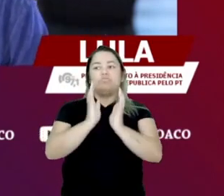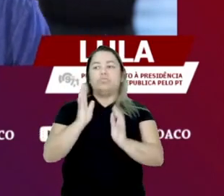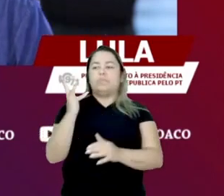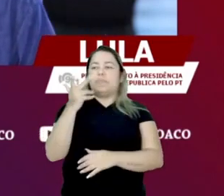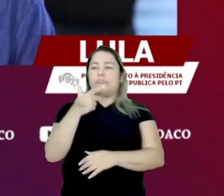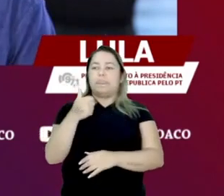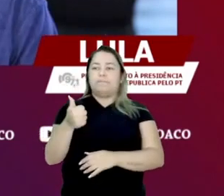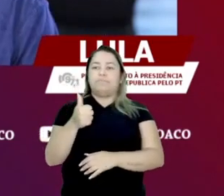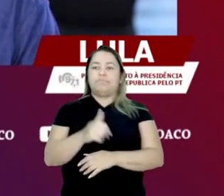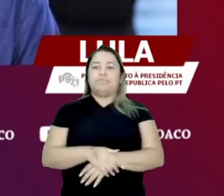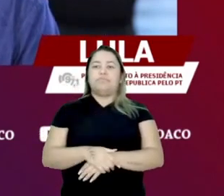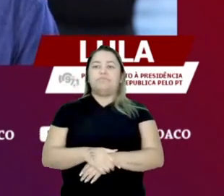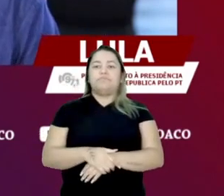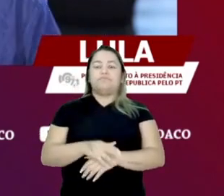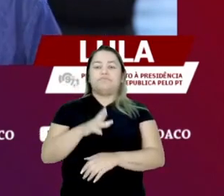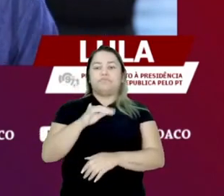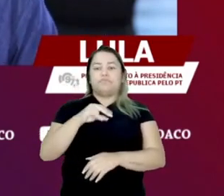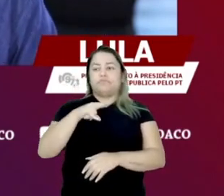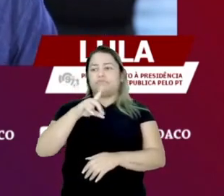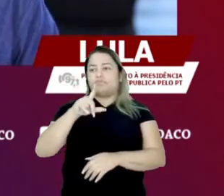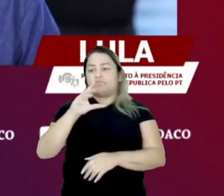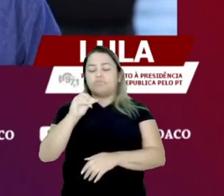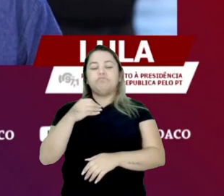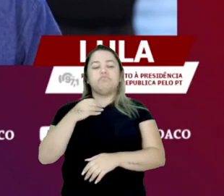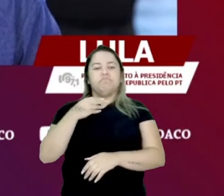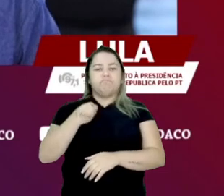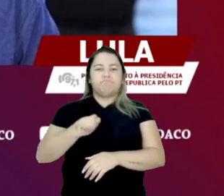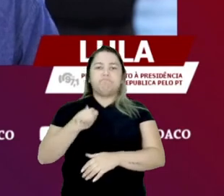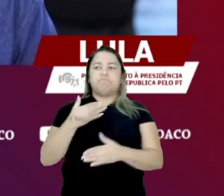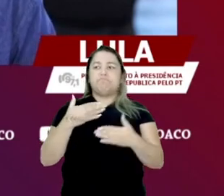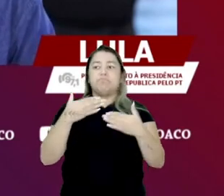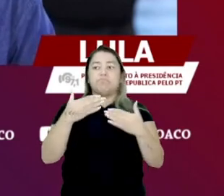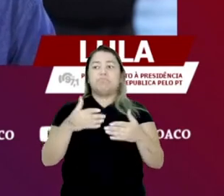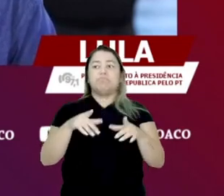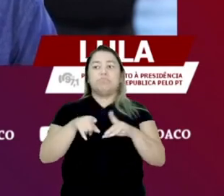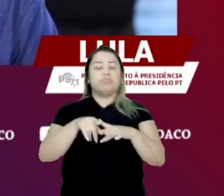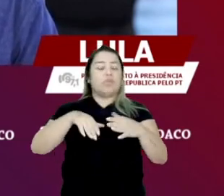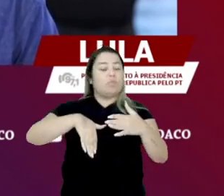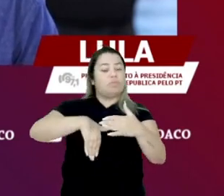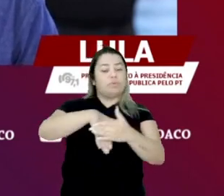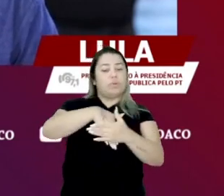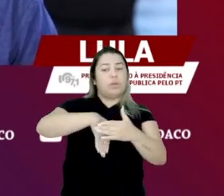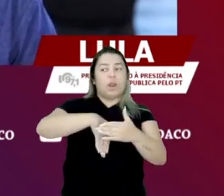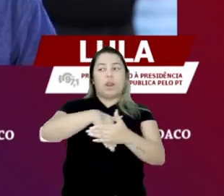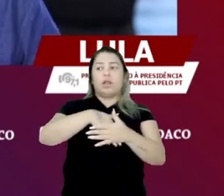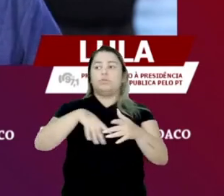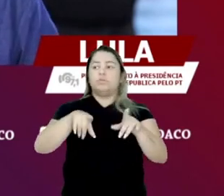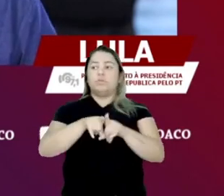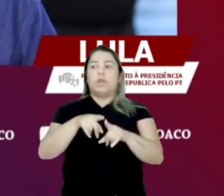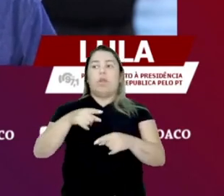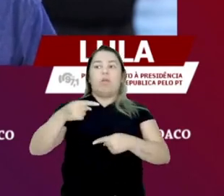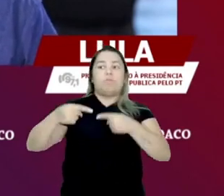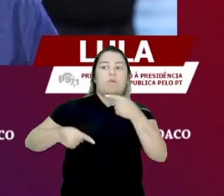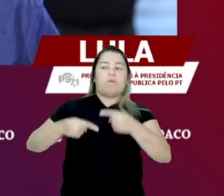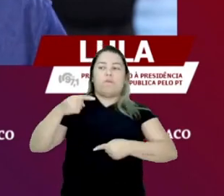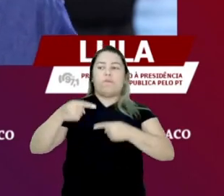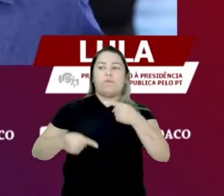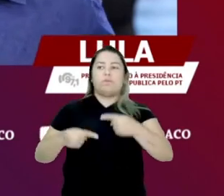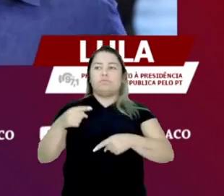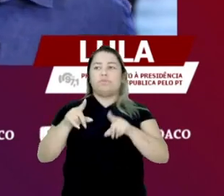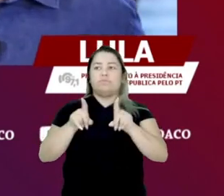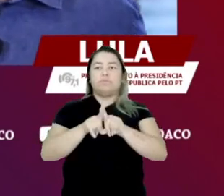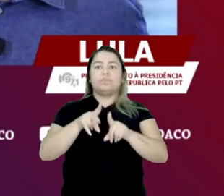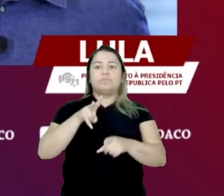levando. Mas eu queria, Gustavo, cumprimentar, claro, sabe, o Jefferson, que cumprimentar todo o povo do Vale do Aço. Esse povo com quem eu